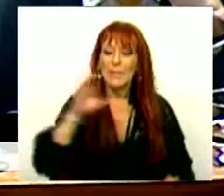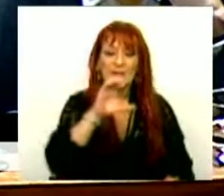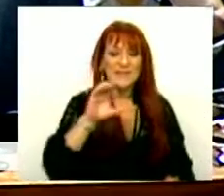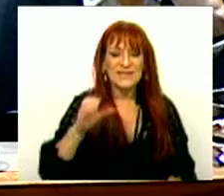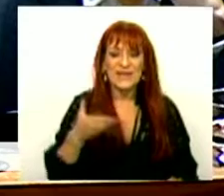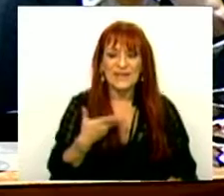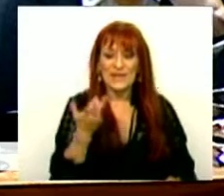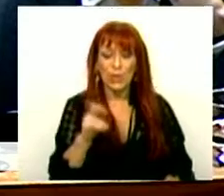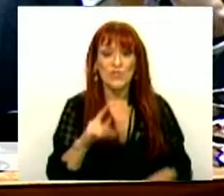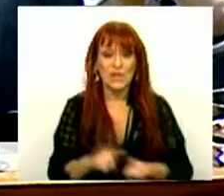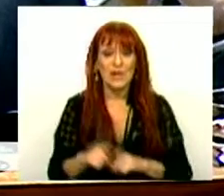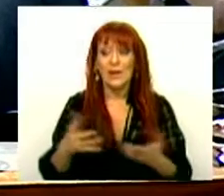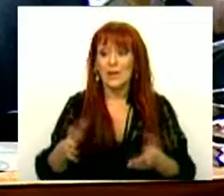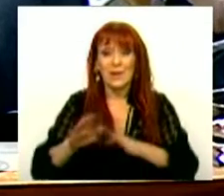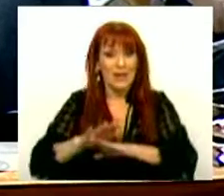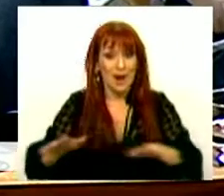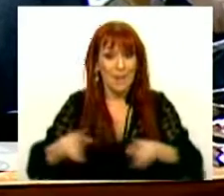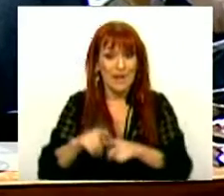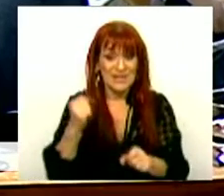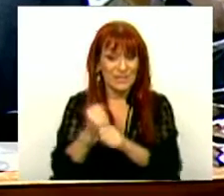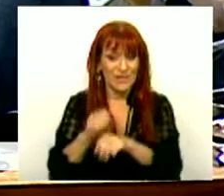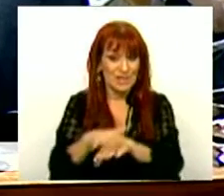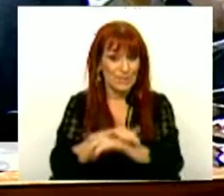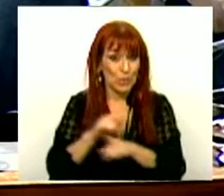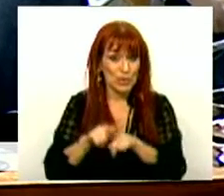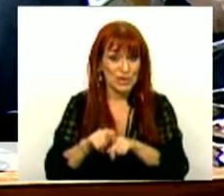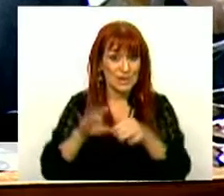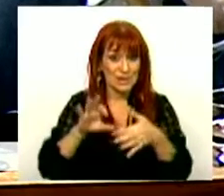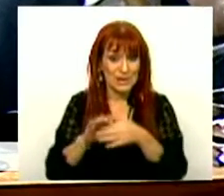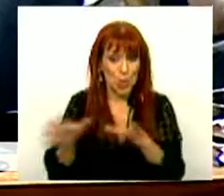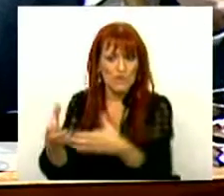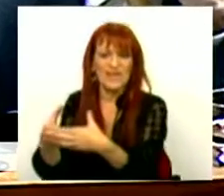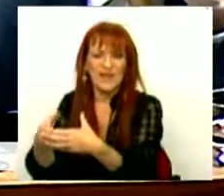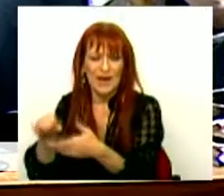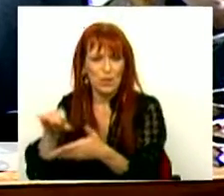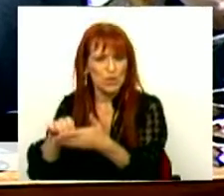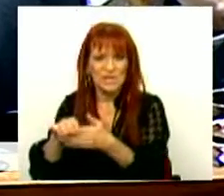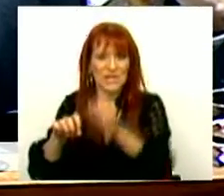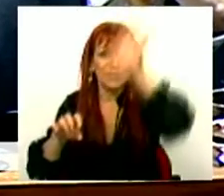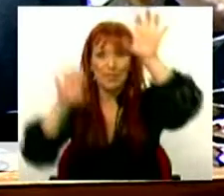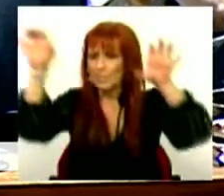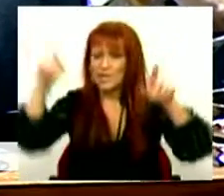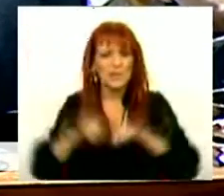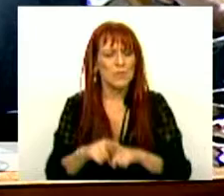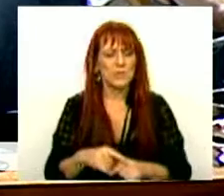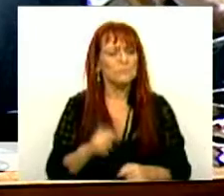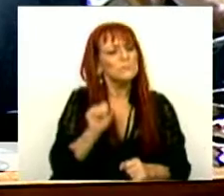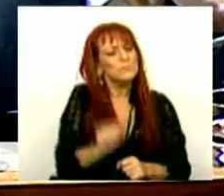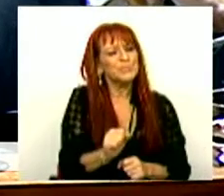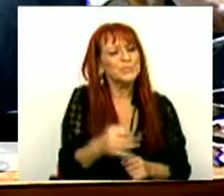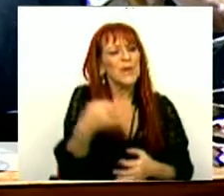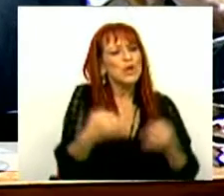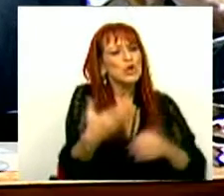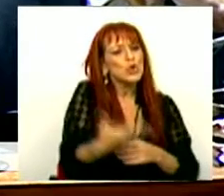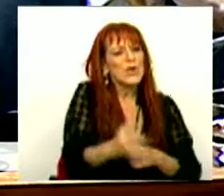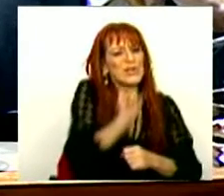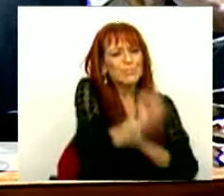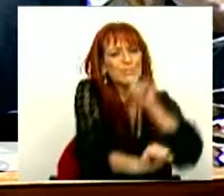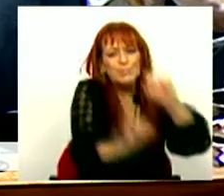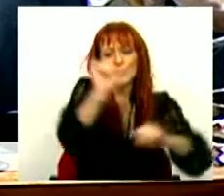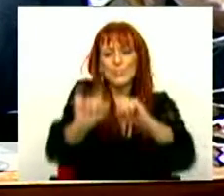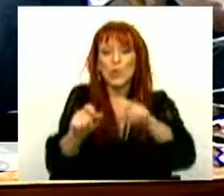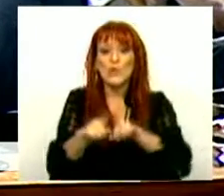CCDRs têm que deixar de ser Serviço da Administração Desconcentrada do Estado e têm que ganhar personalidade jurídica própria para